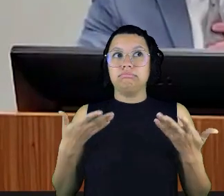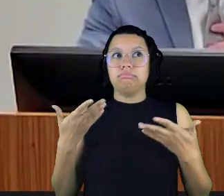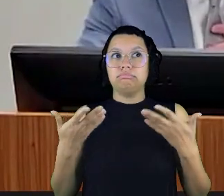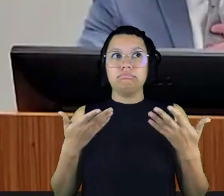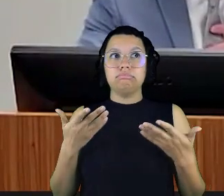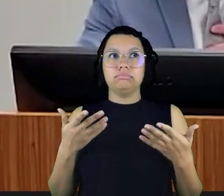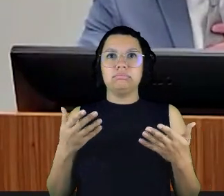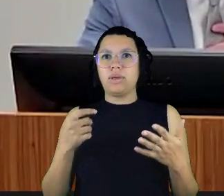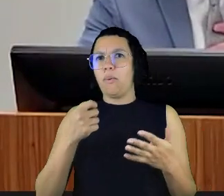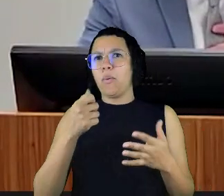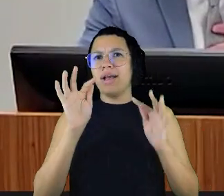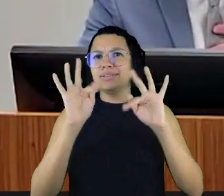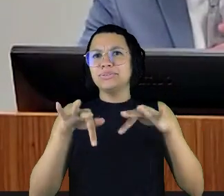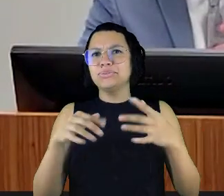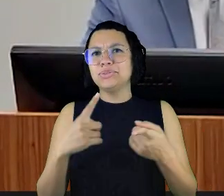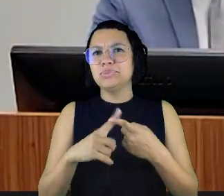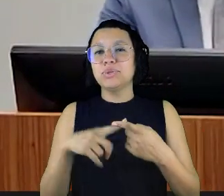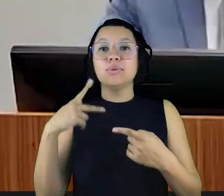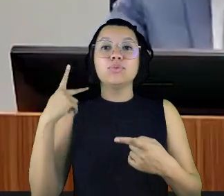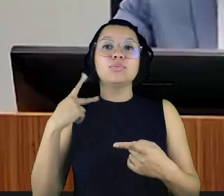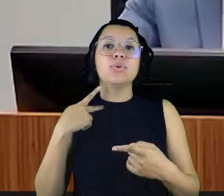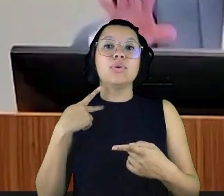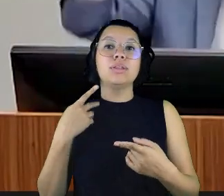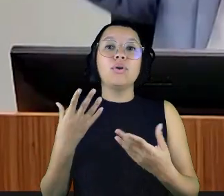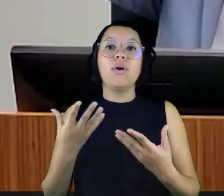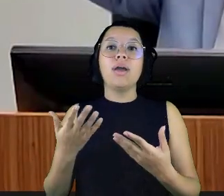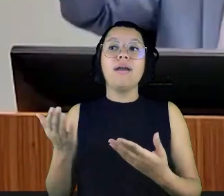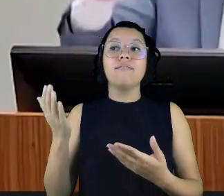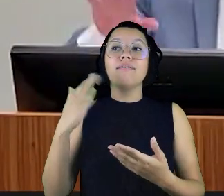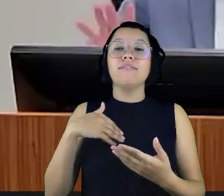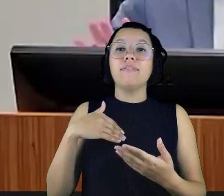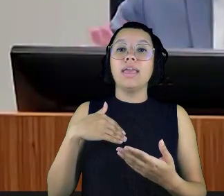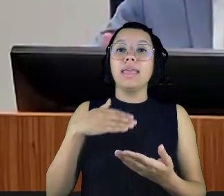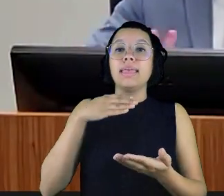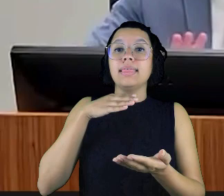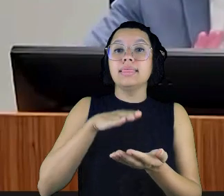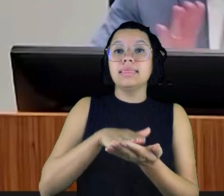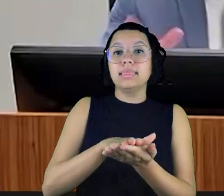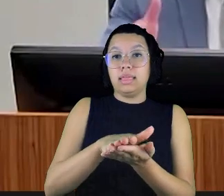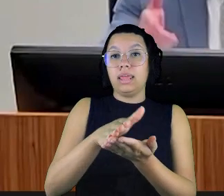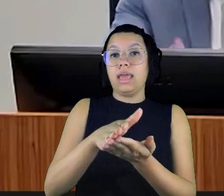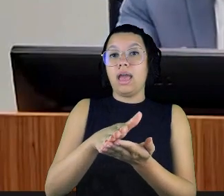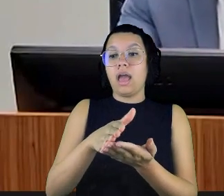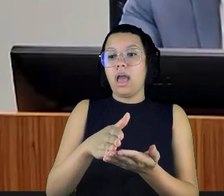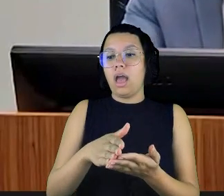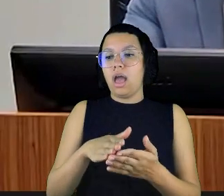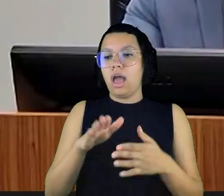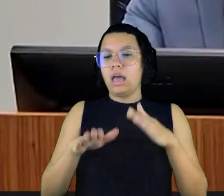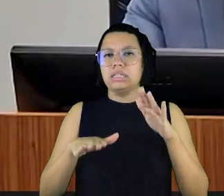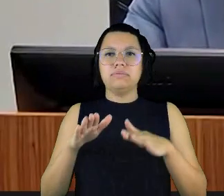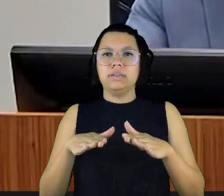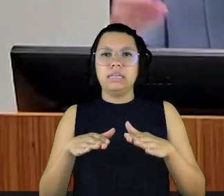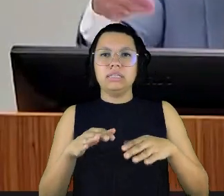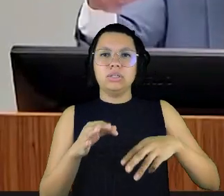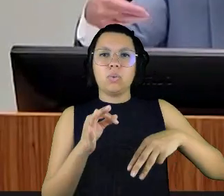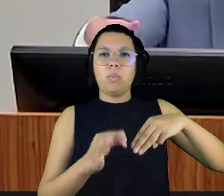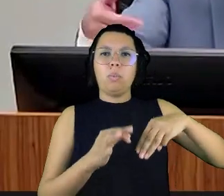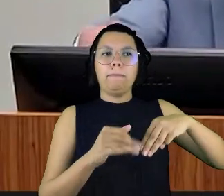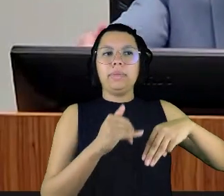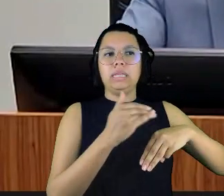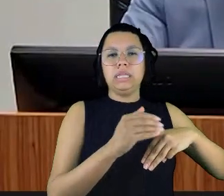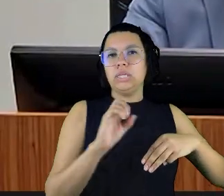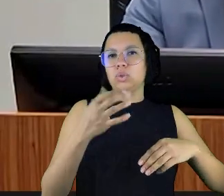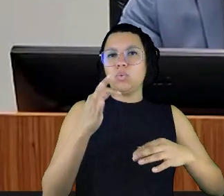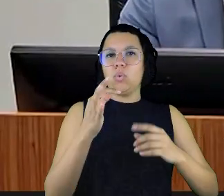vêm despachar conosco. Antes eles despachavam, quando muito, com o ministro e desembargador. Agora eles despacham direto,